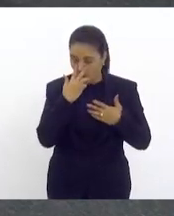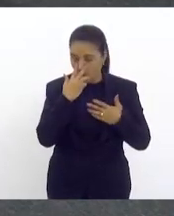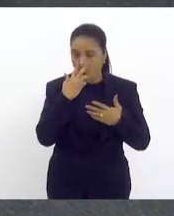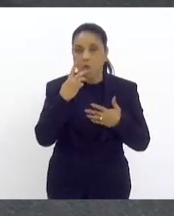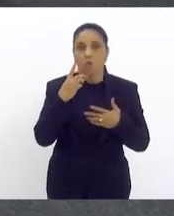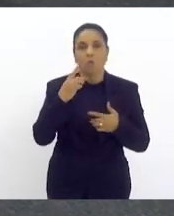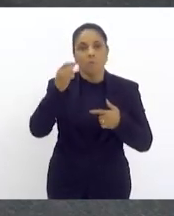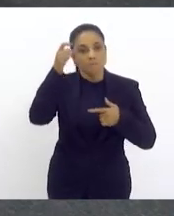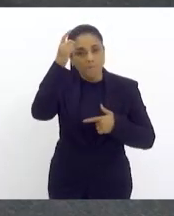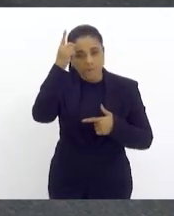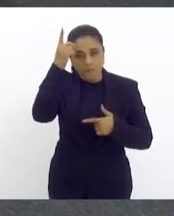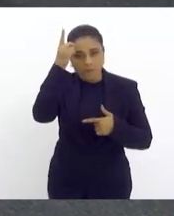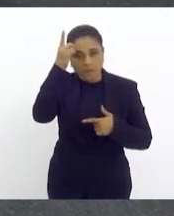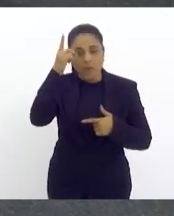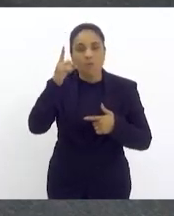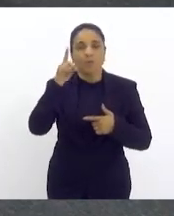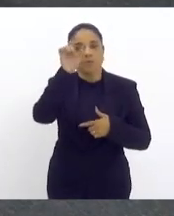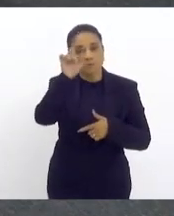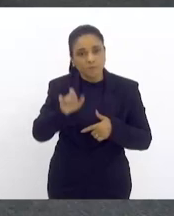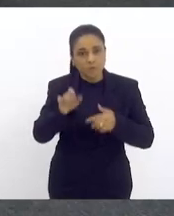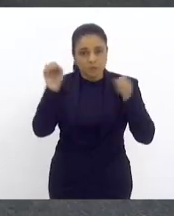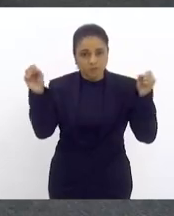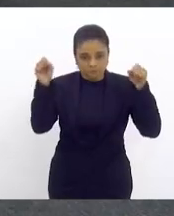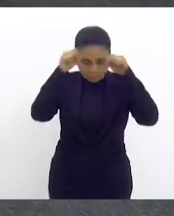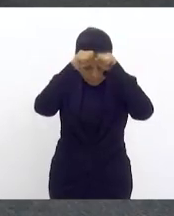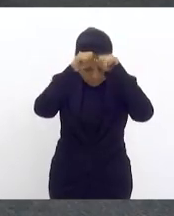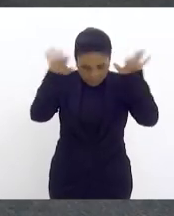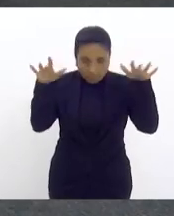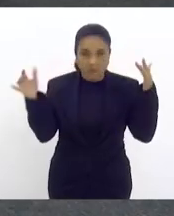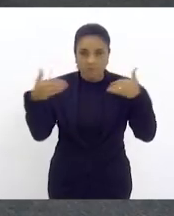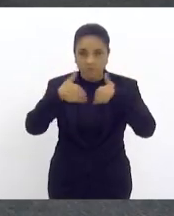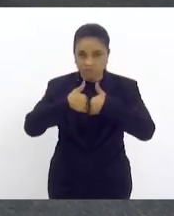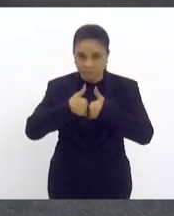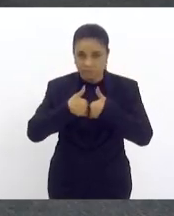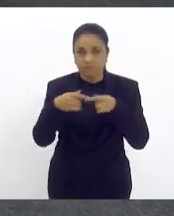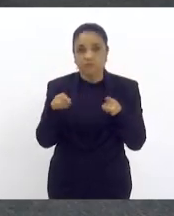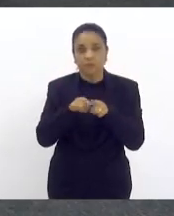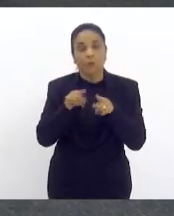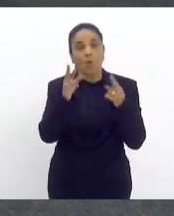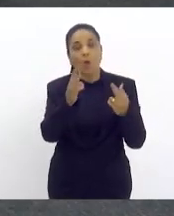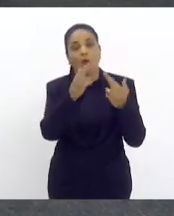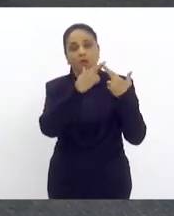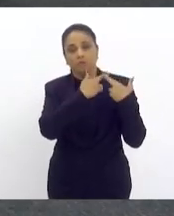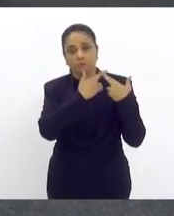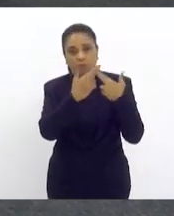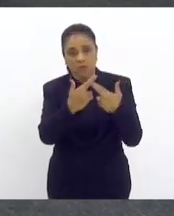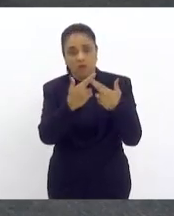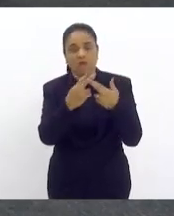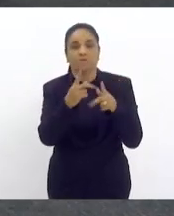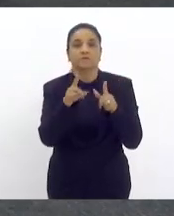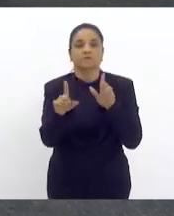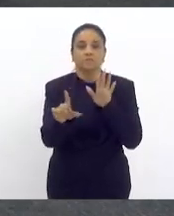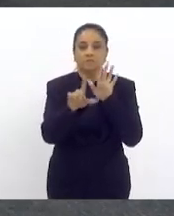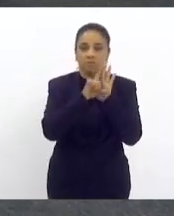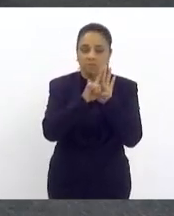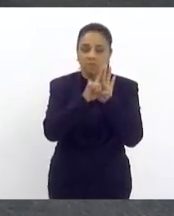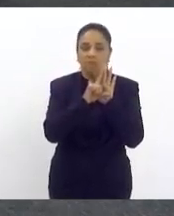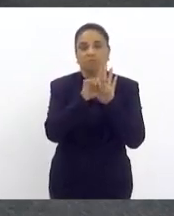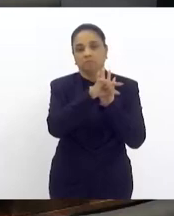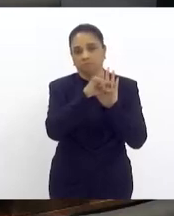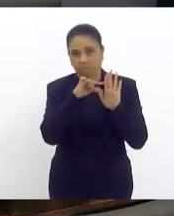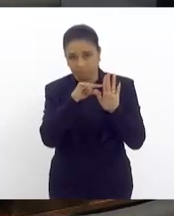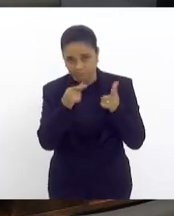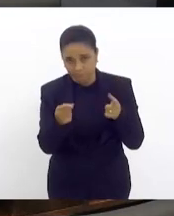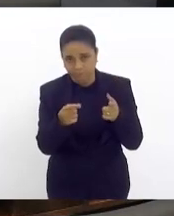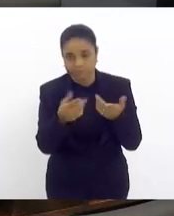pessoas do transtorno do espectro autista ou os seus responsáveis legais nos termos da legislação vigente então